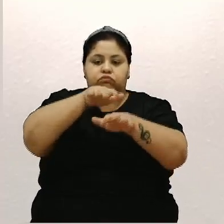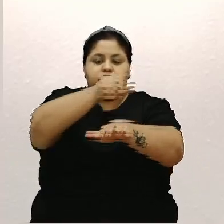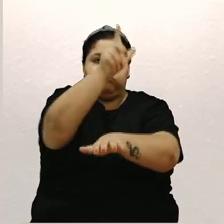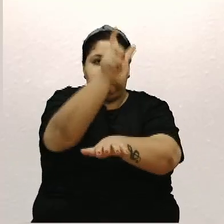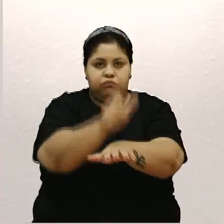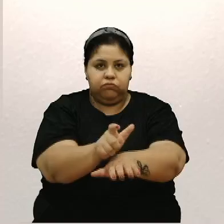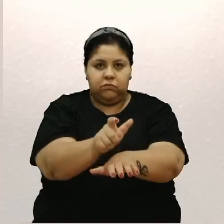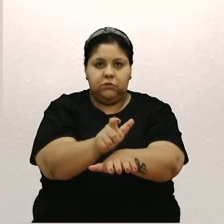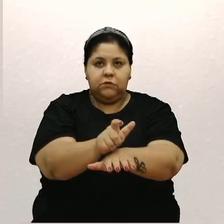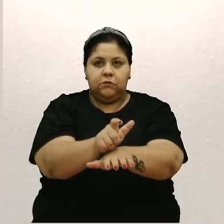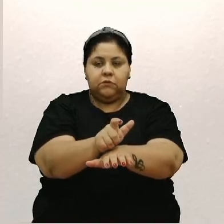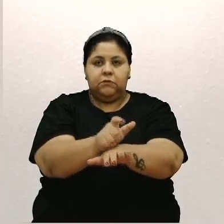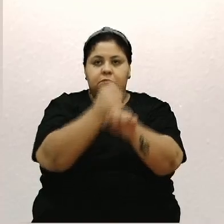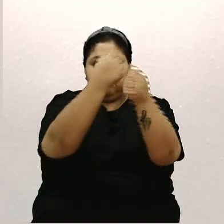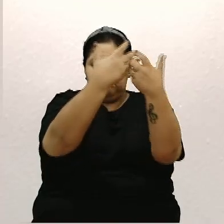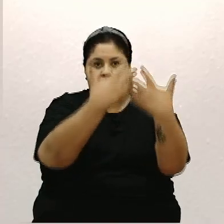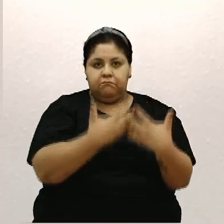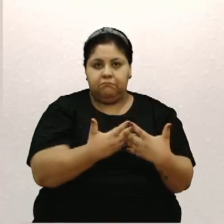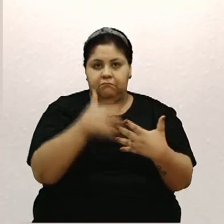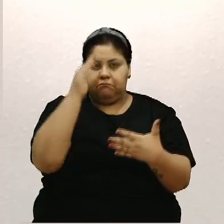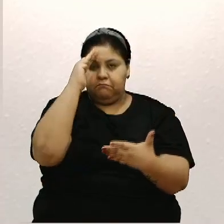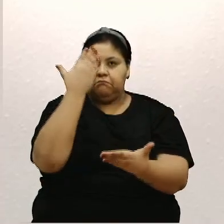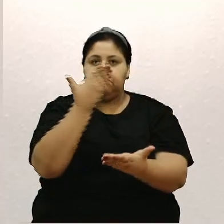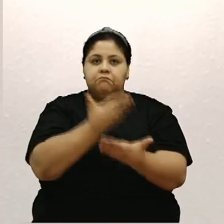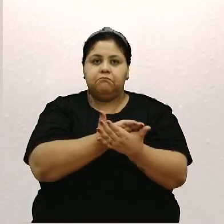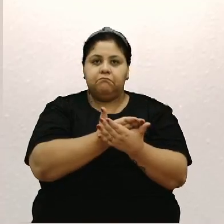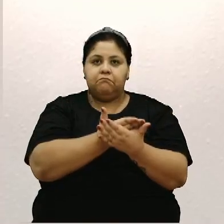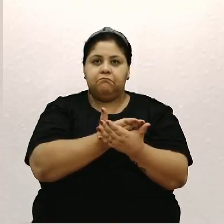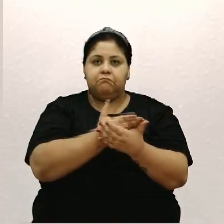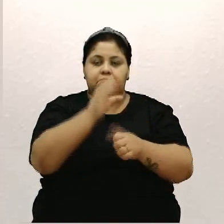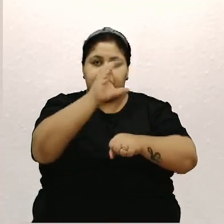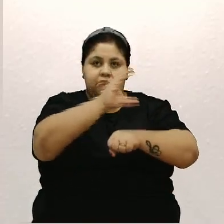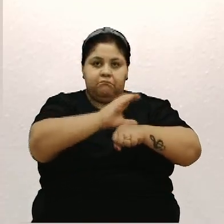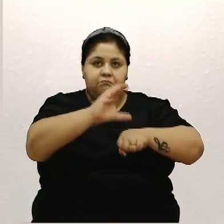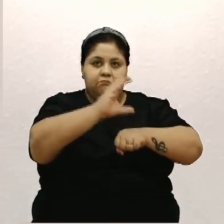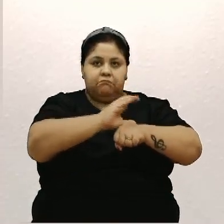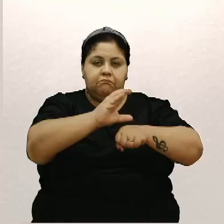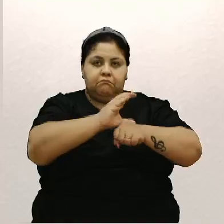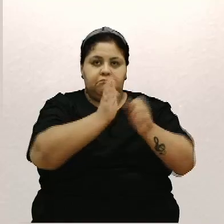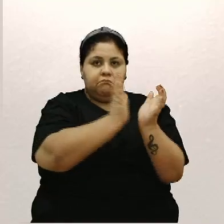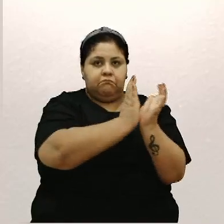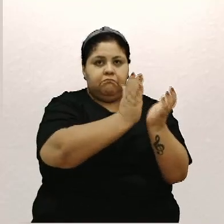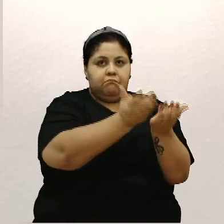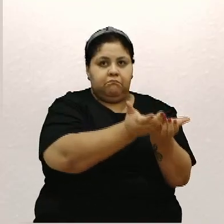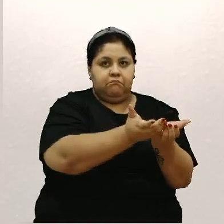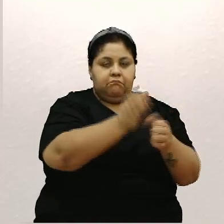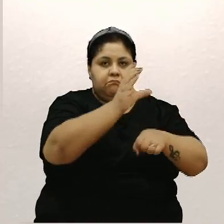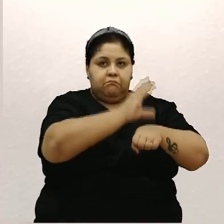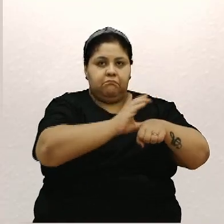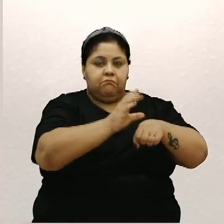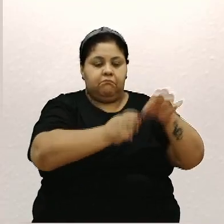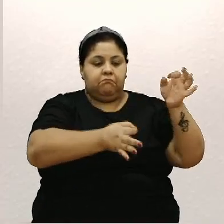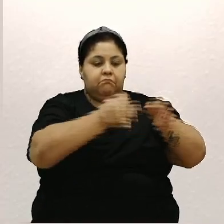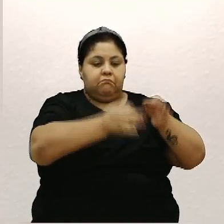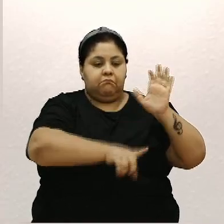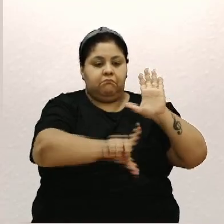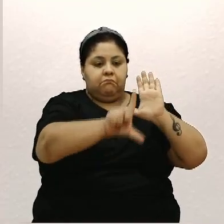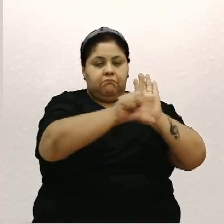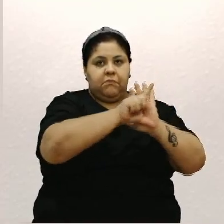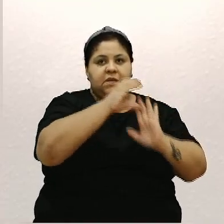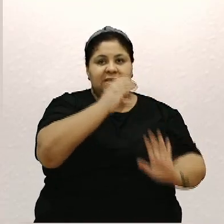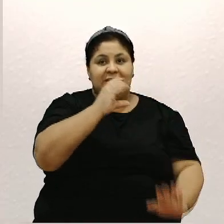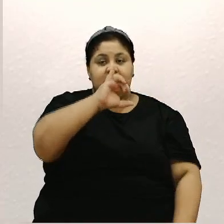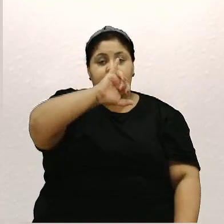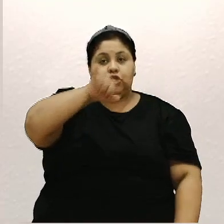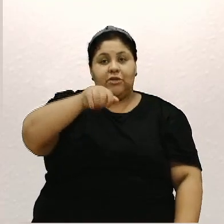Por fim, diante do exposto e tendo em vista o parecer pela constitucionalidade da Comissão de Constituição, Justiça e Legislação, a